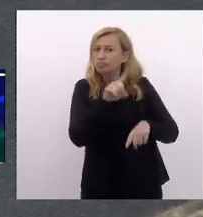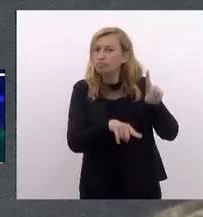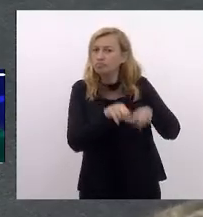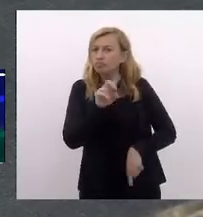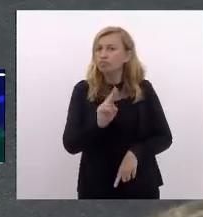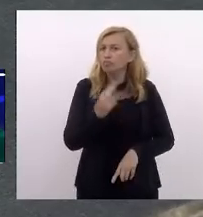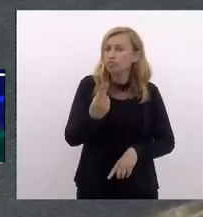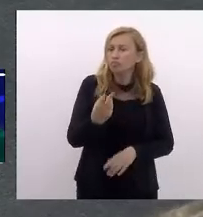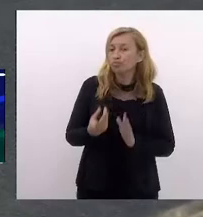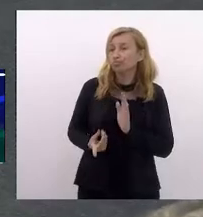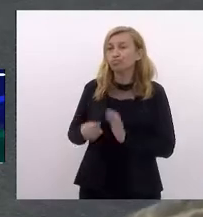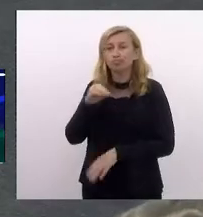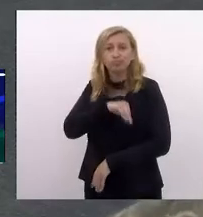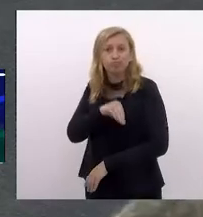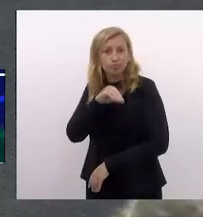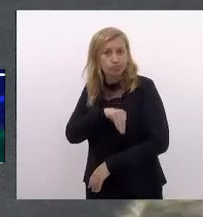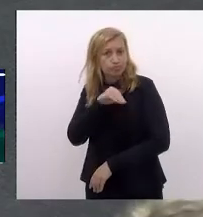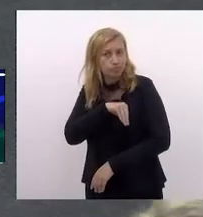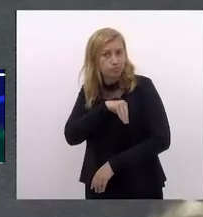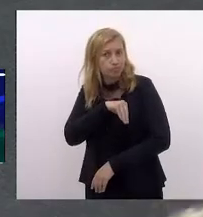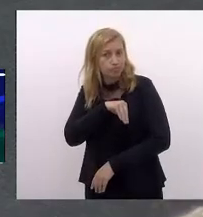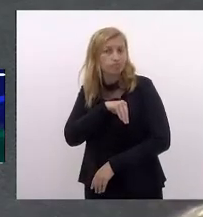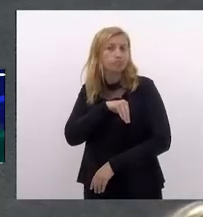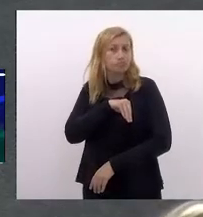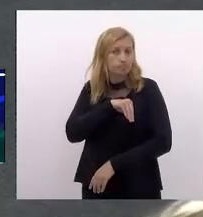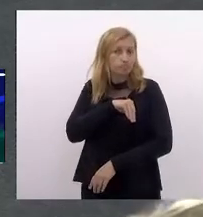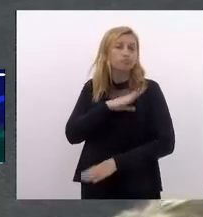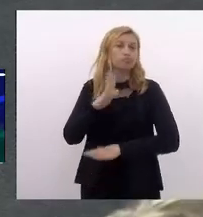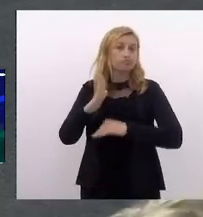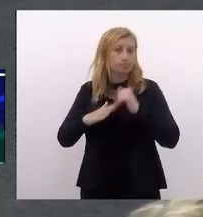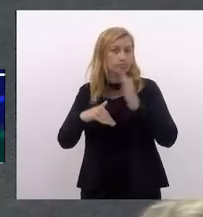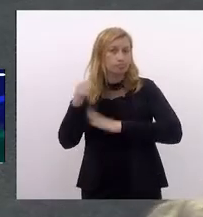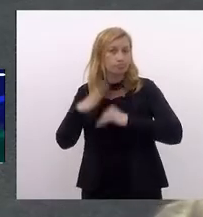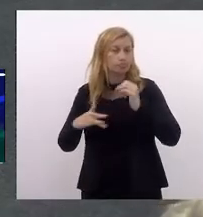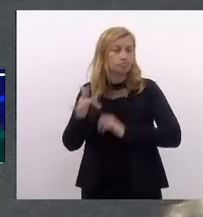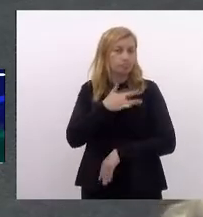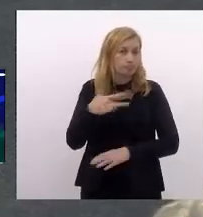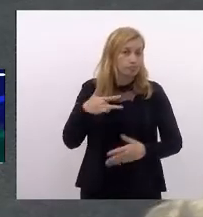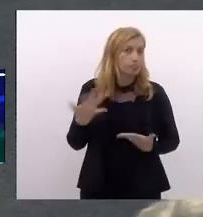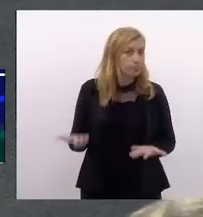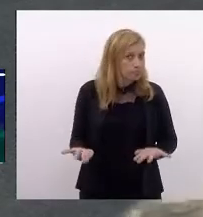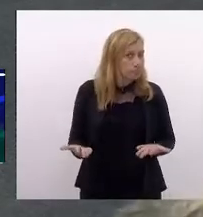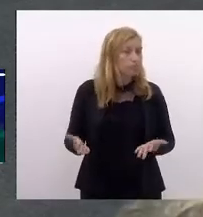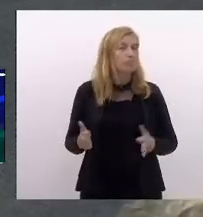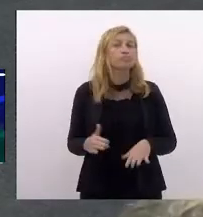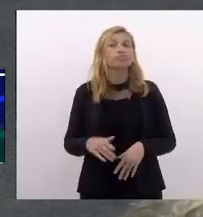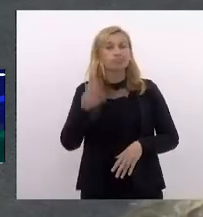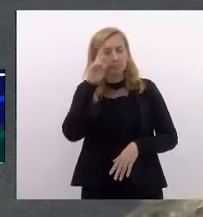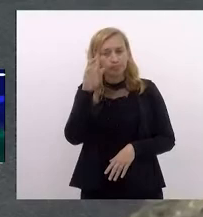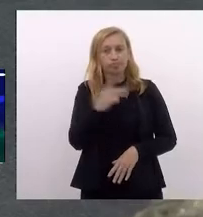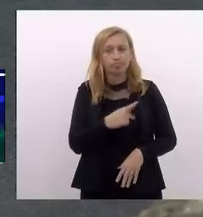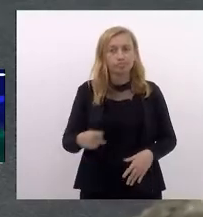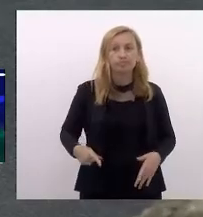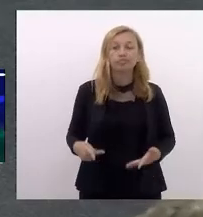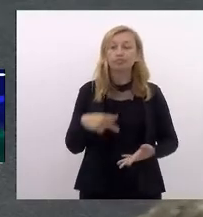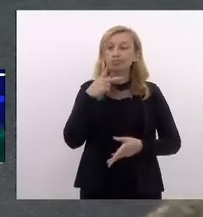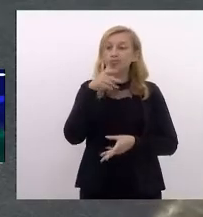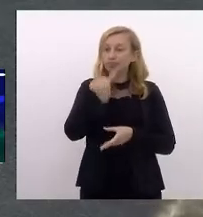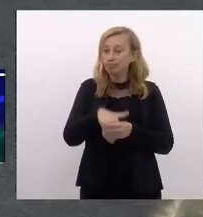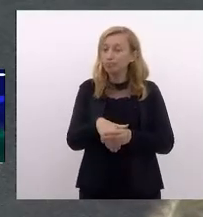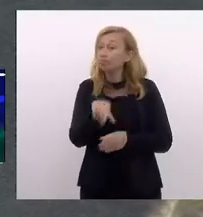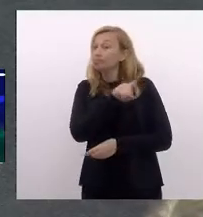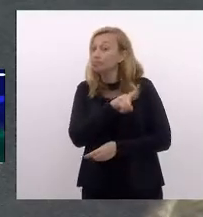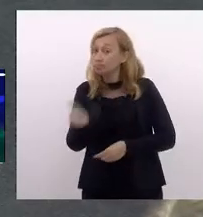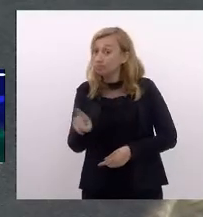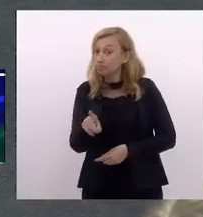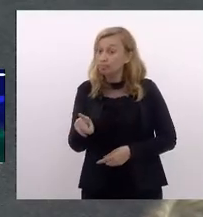Ou seja no salário e Carreira dos profissionais da Saúde o então Presidente declara que o